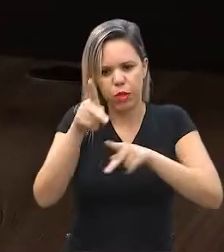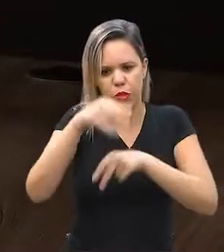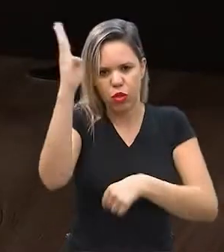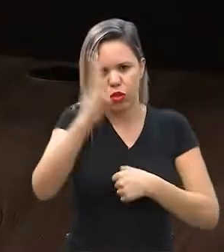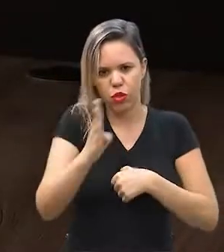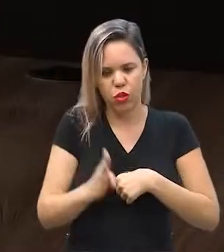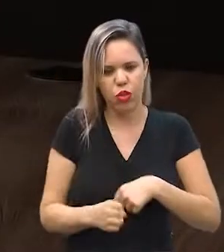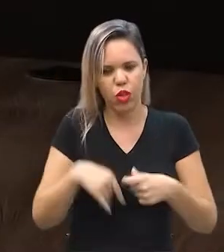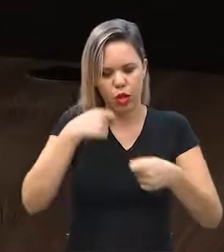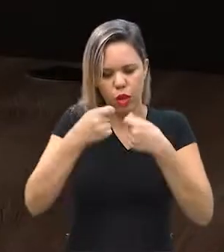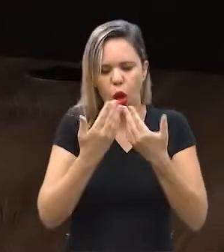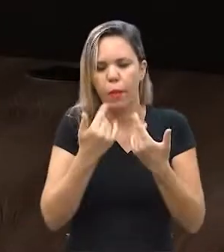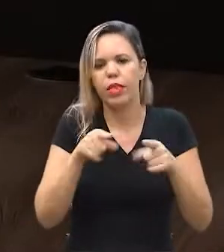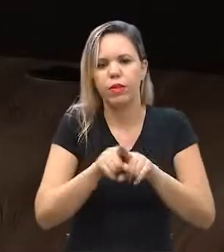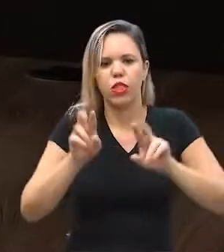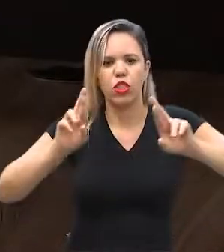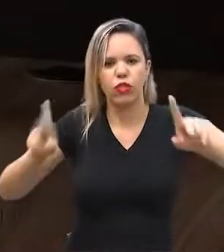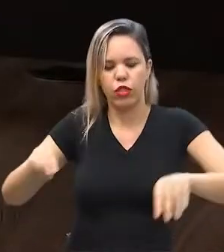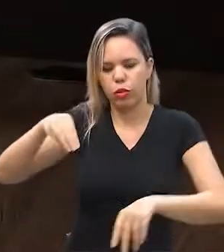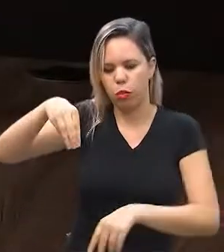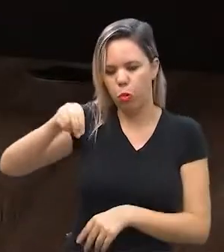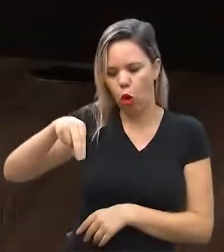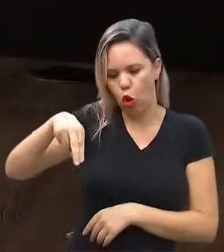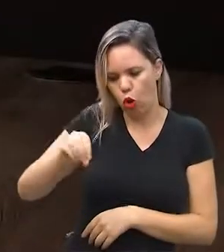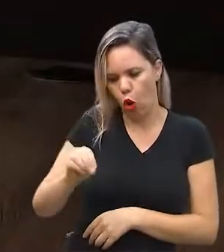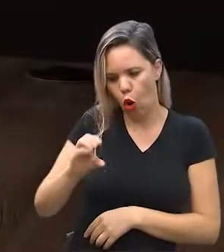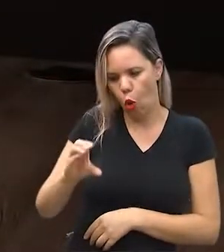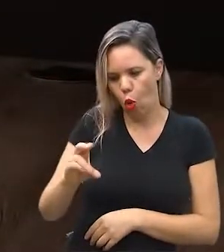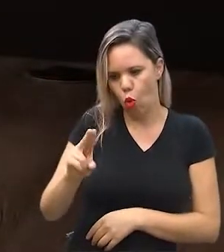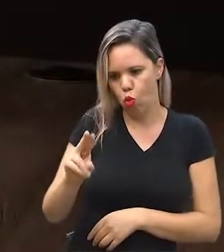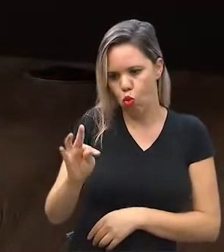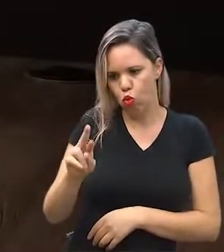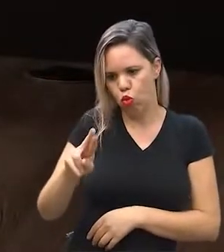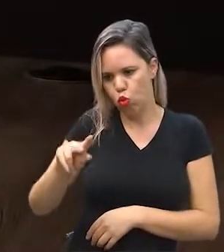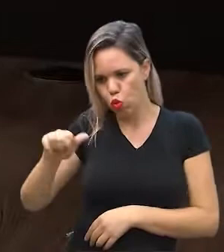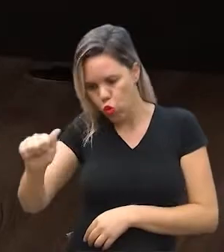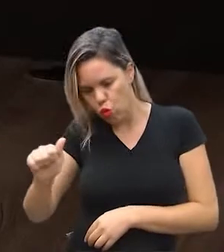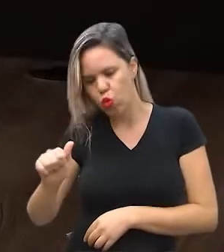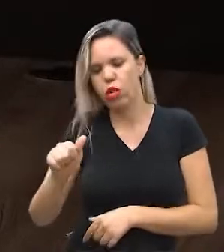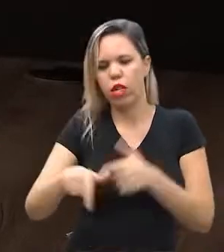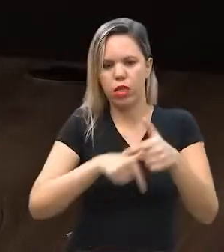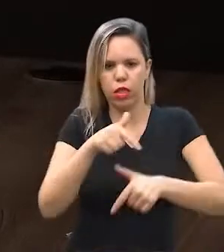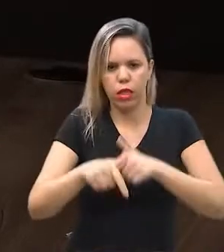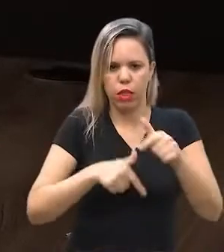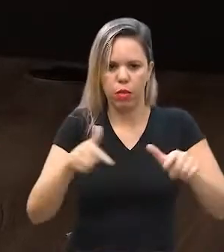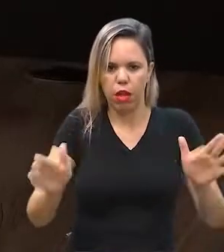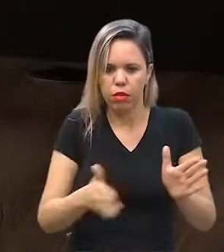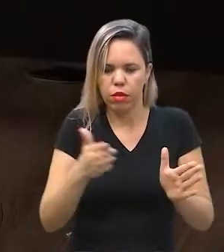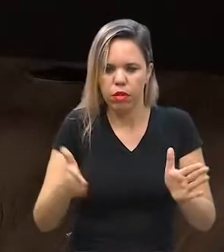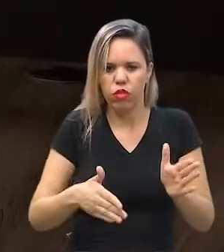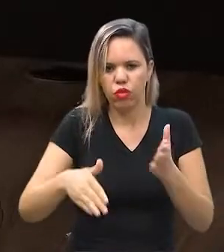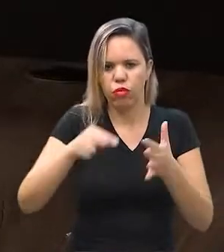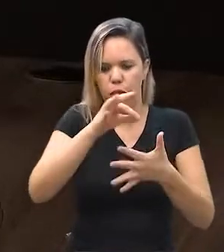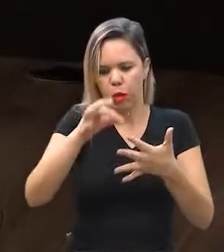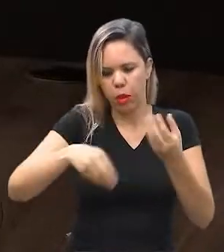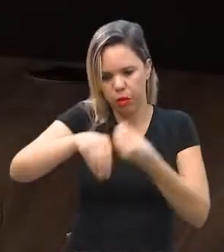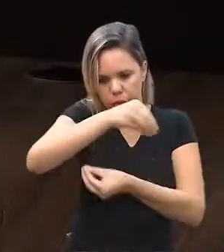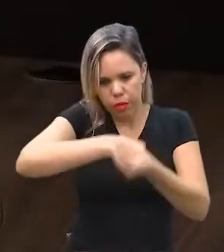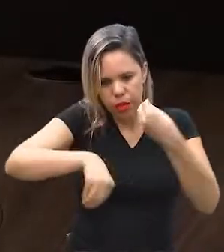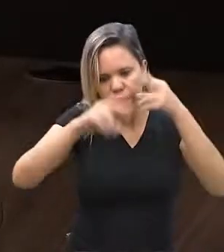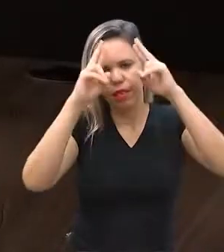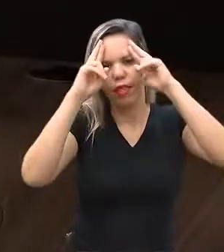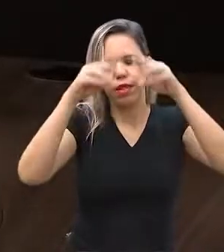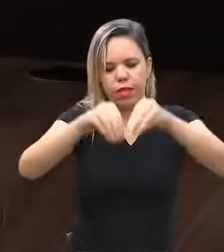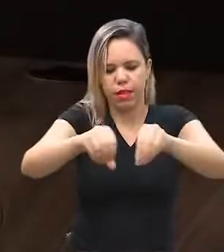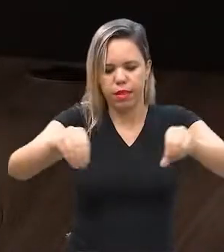brasileiros. Diferente da monocultura, esse tipo de manejo produz alimentos variados com respeito